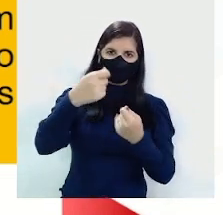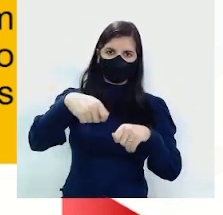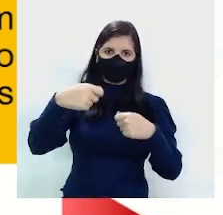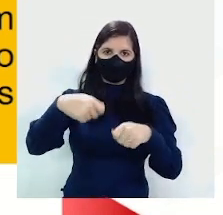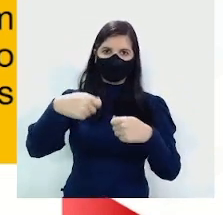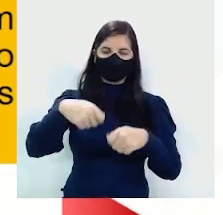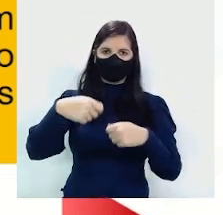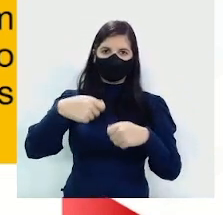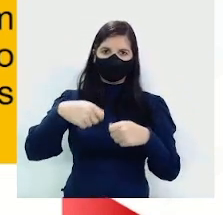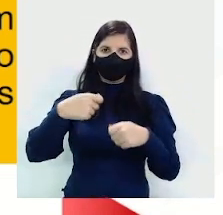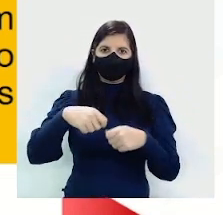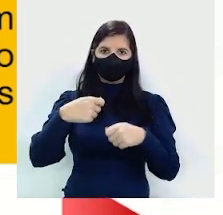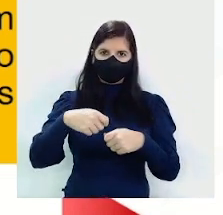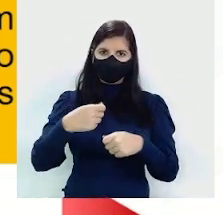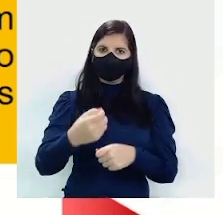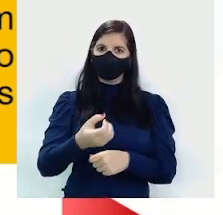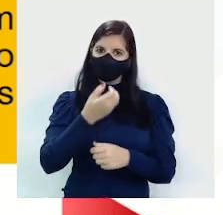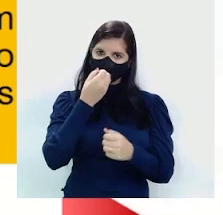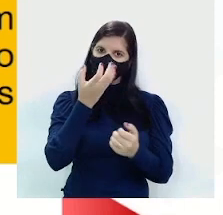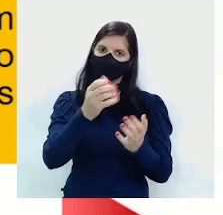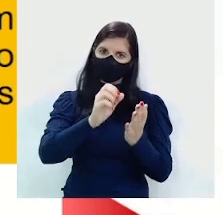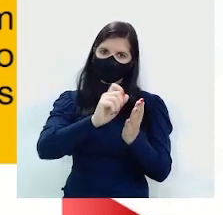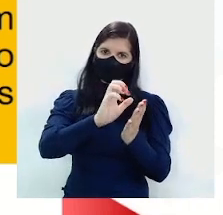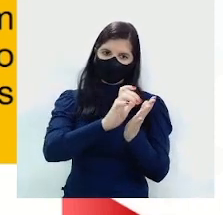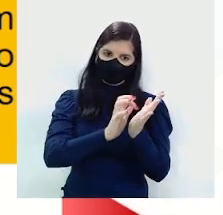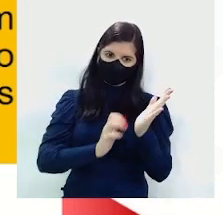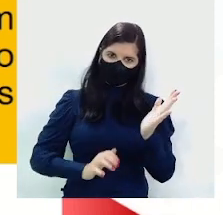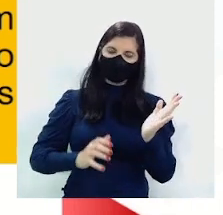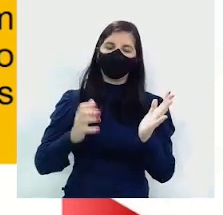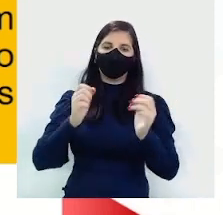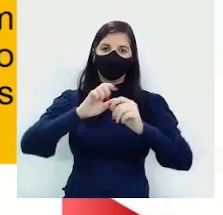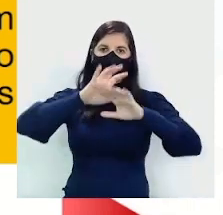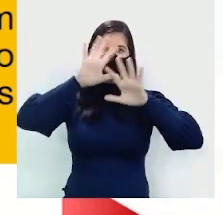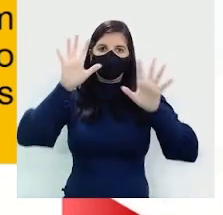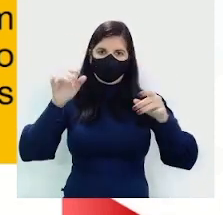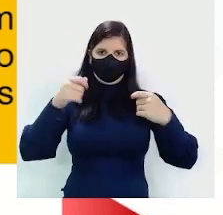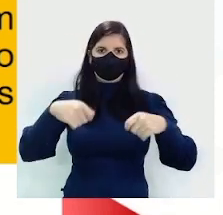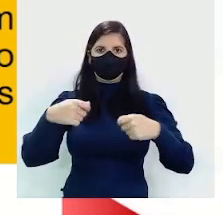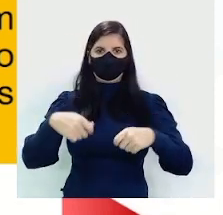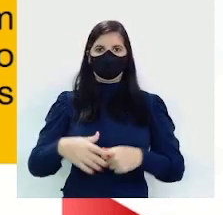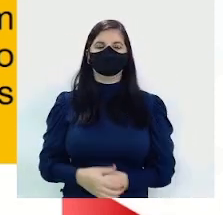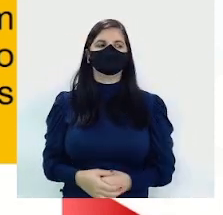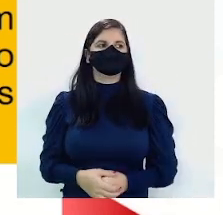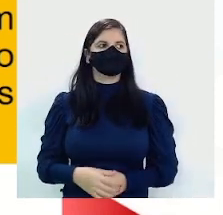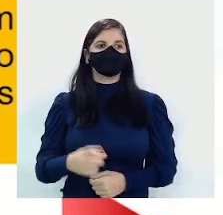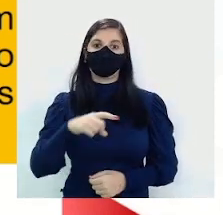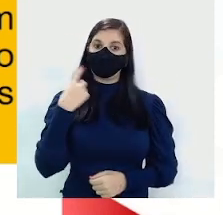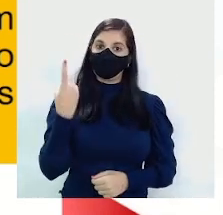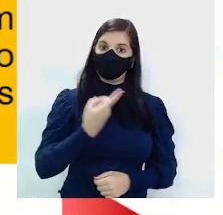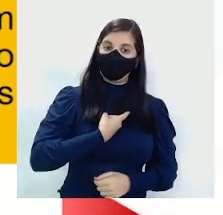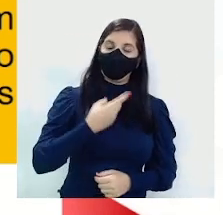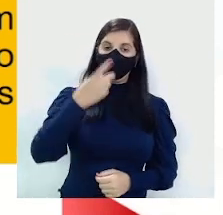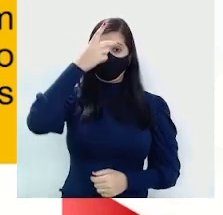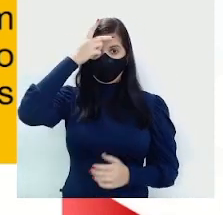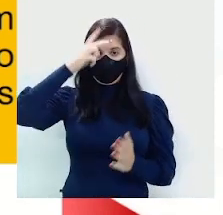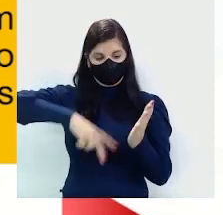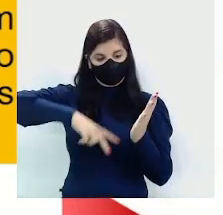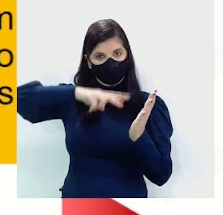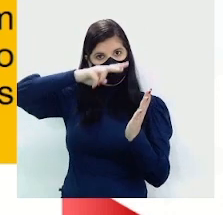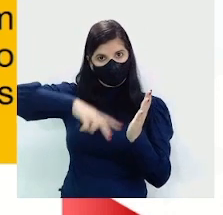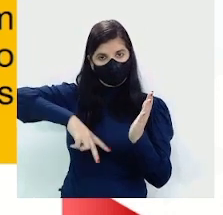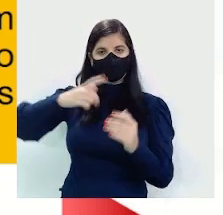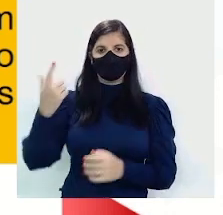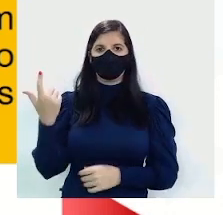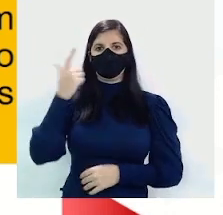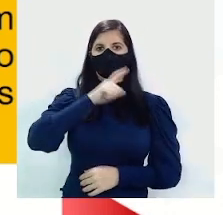ser muito bem escrita, precisa ser muito bem produzida, para que nós, enquanto leitores, assim que